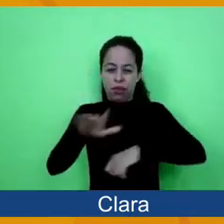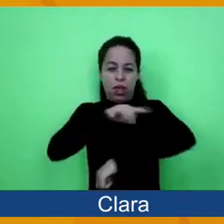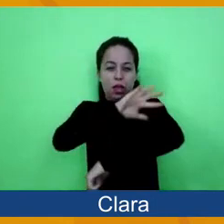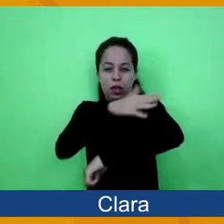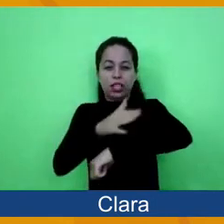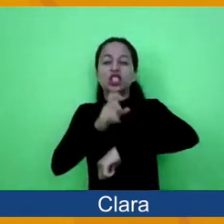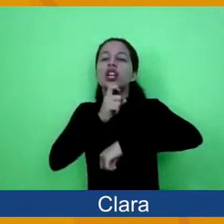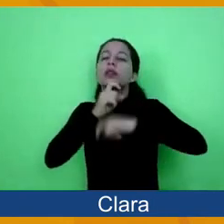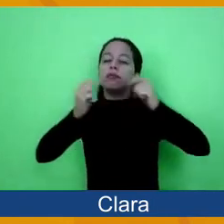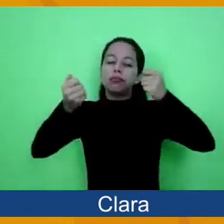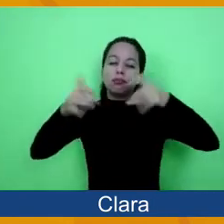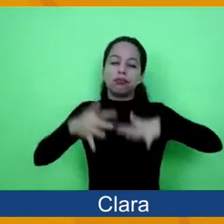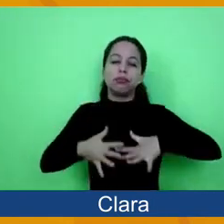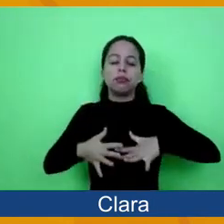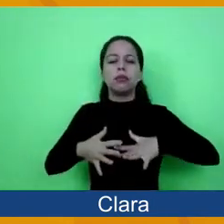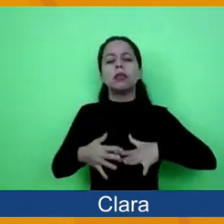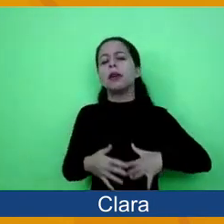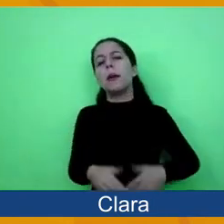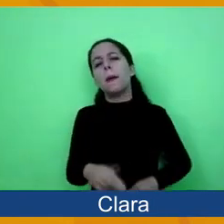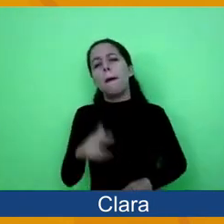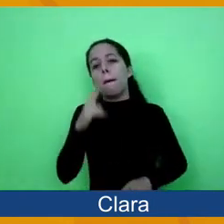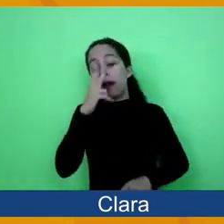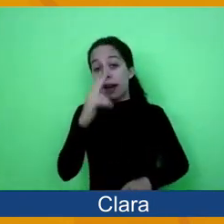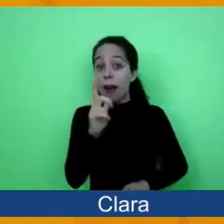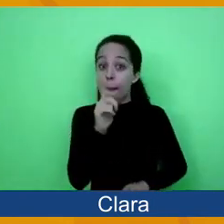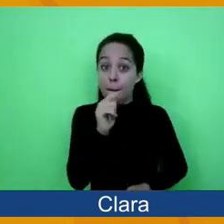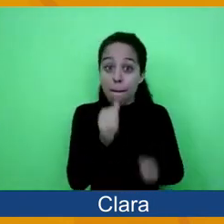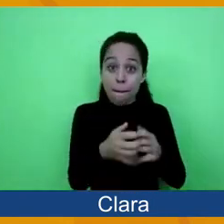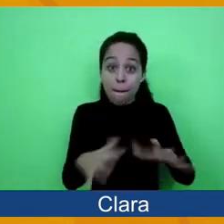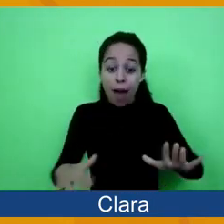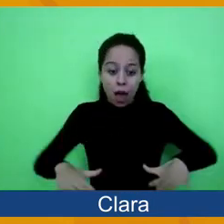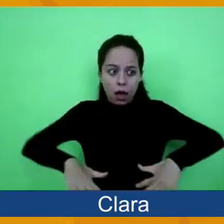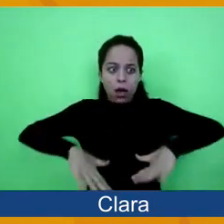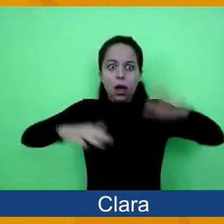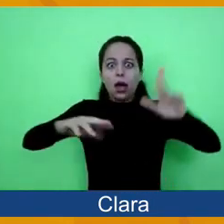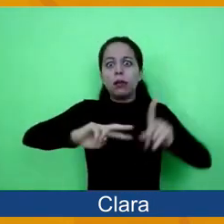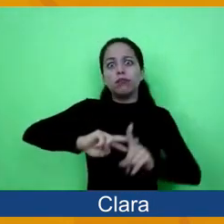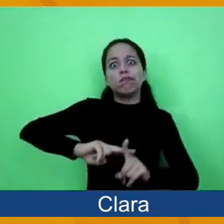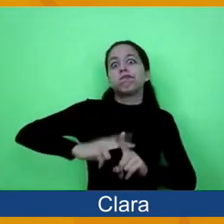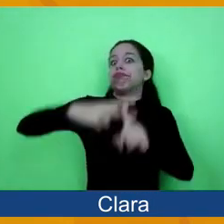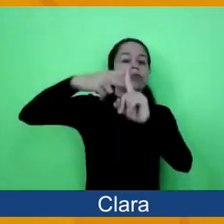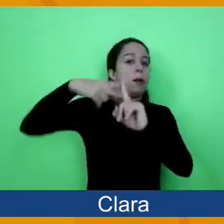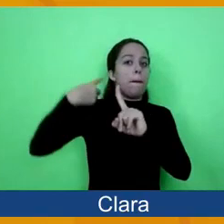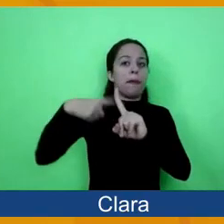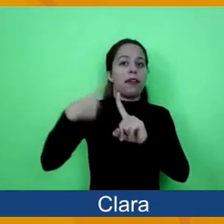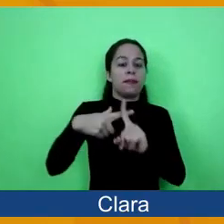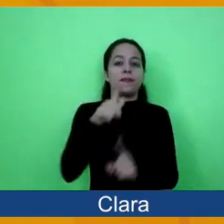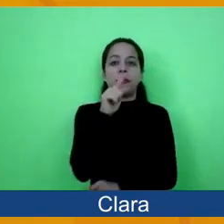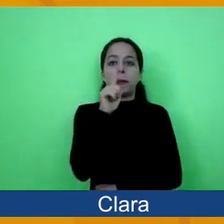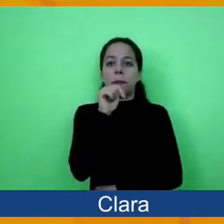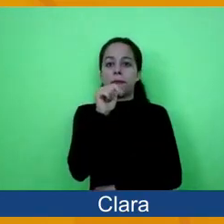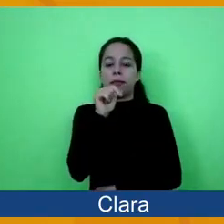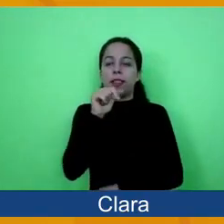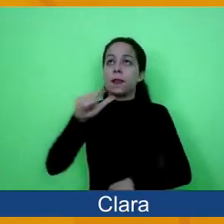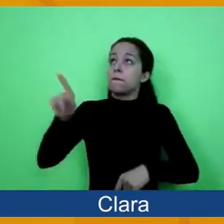mais ou menos metade da elevação do nível do mar decorrente da expansão térmica da água e metade decorrente